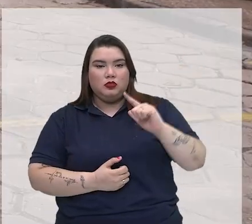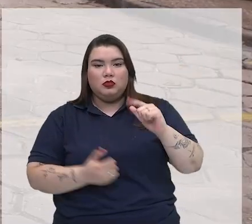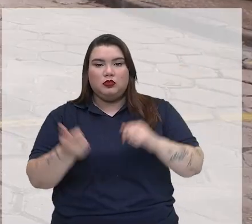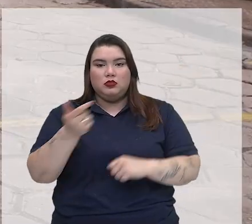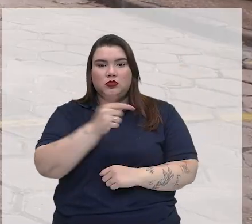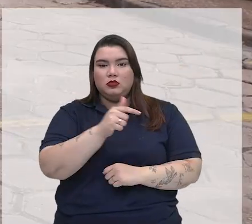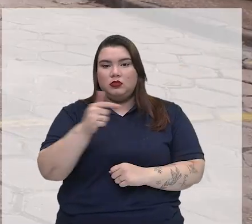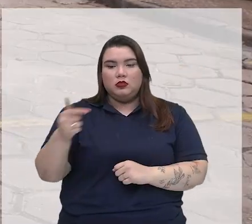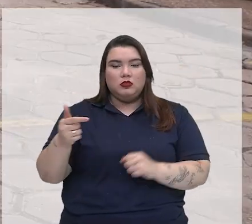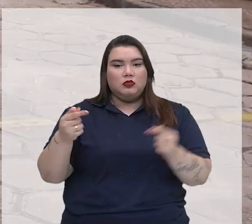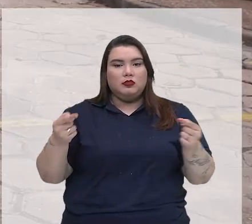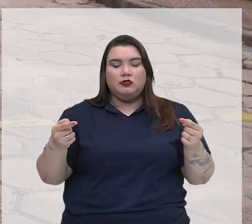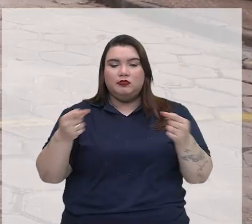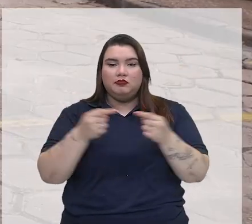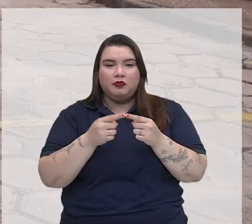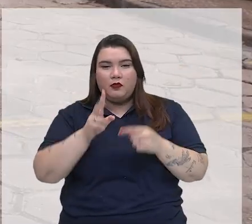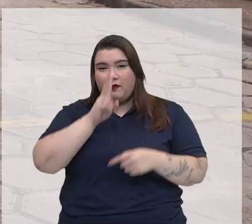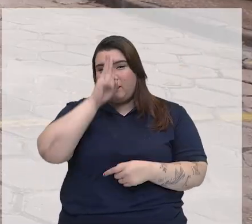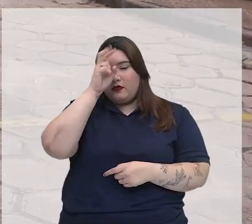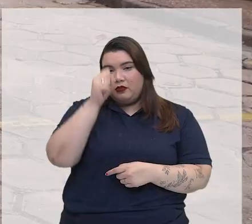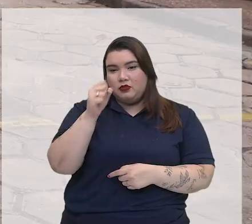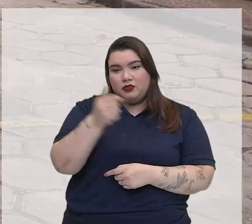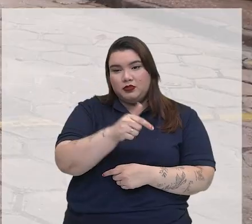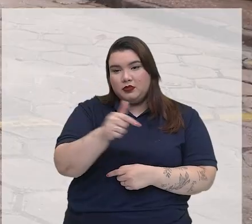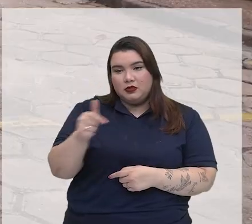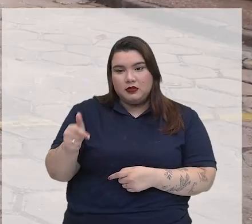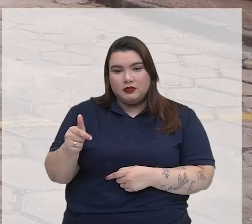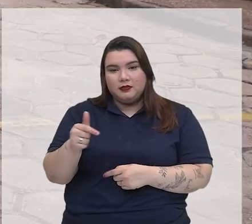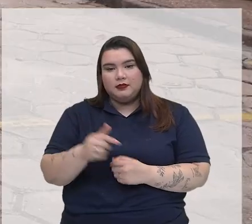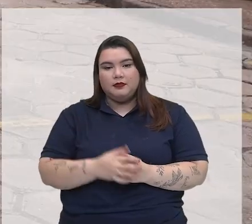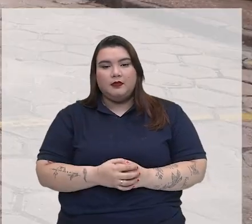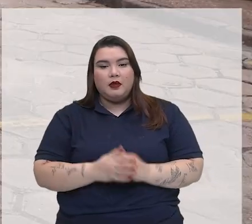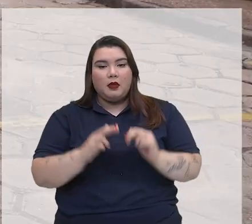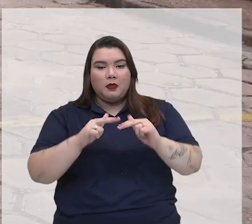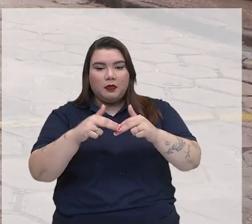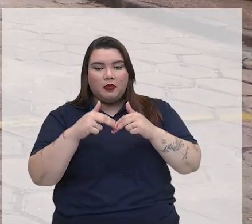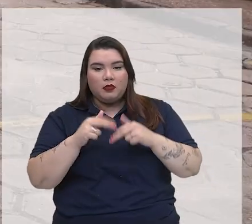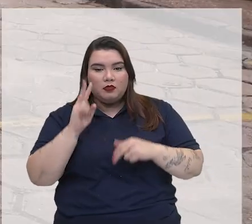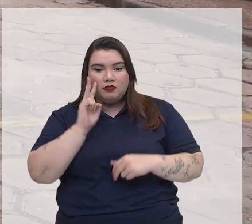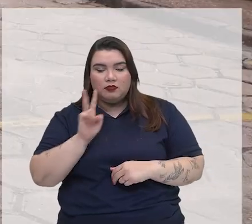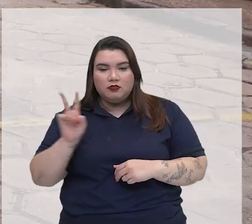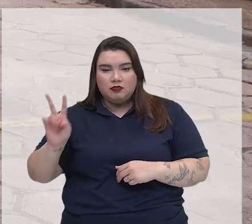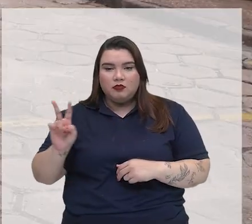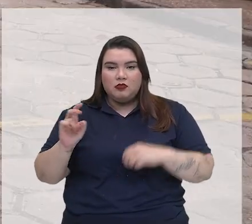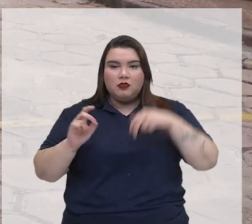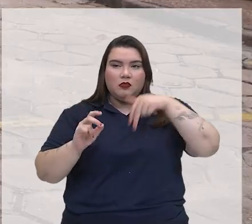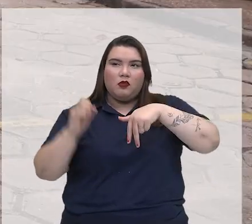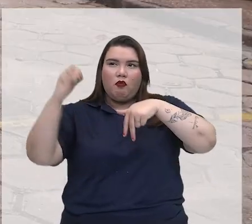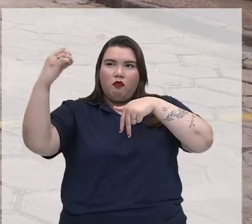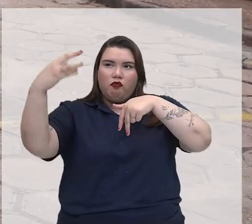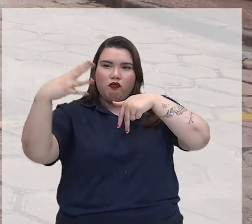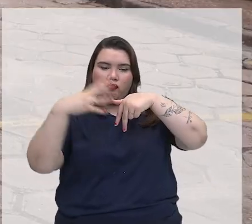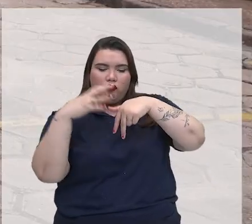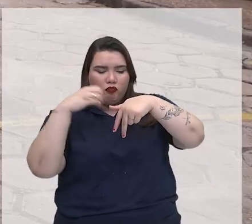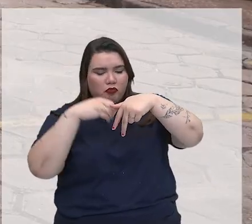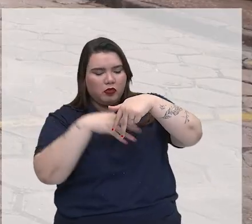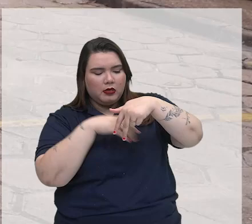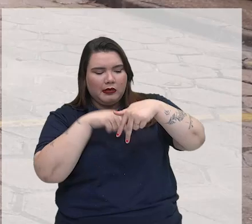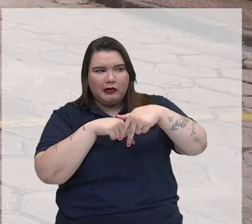estavam chegando de forma tão intensa na superfície. Por isso, minha sombra não aparece tão